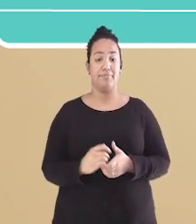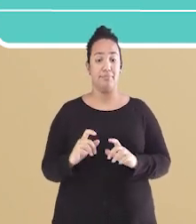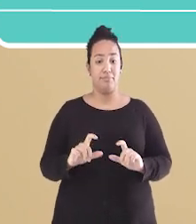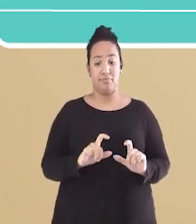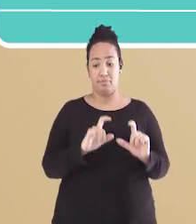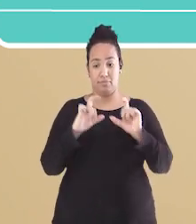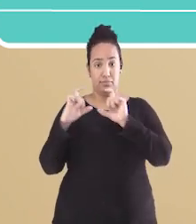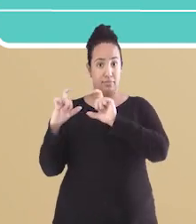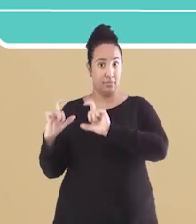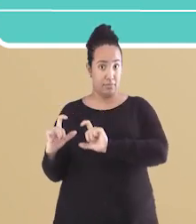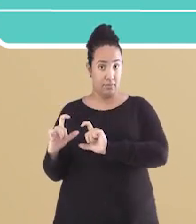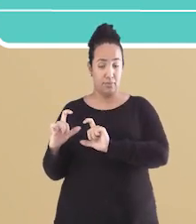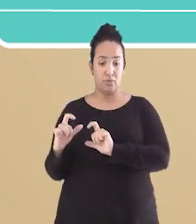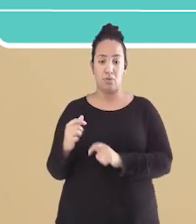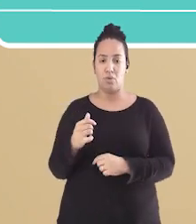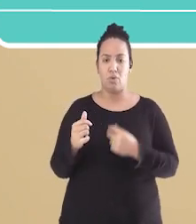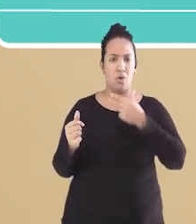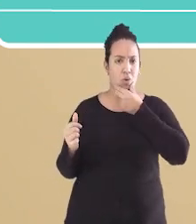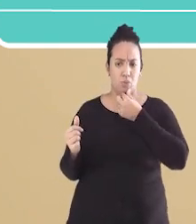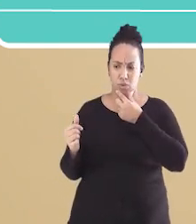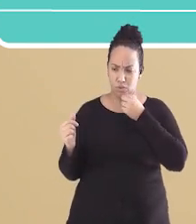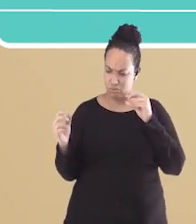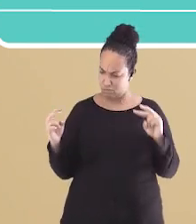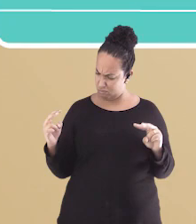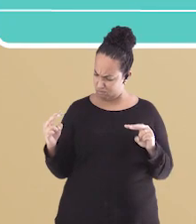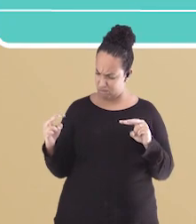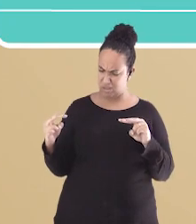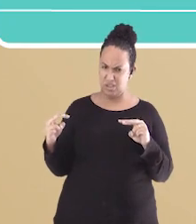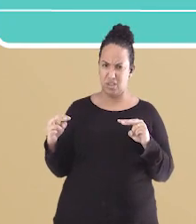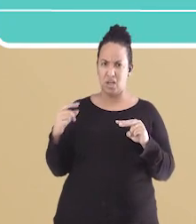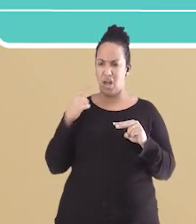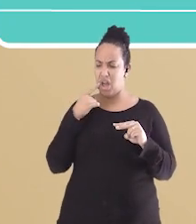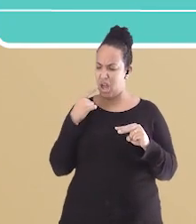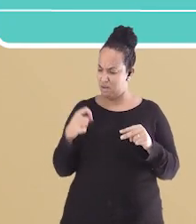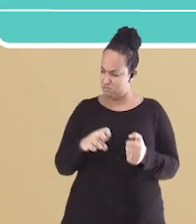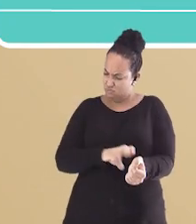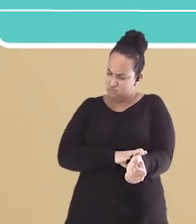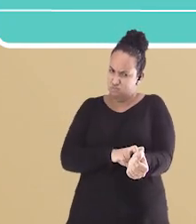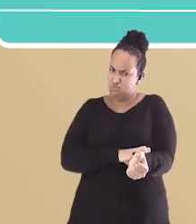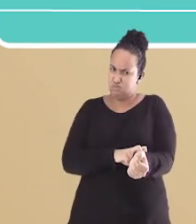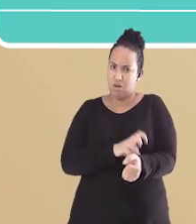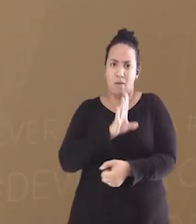quinto quadrinho, ele olha com raiva para o gato e não diz nada.